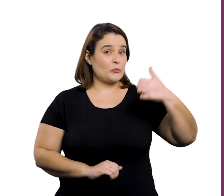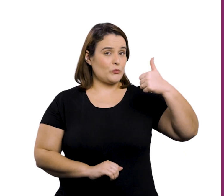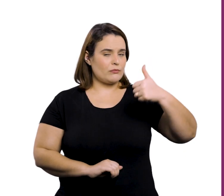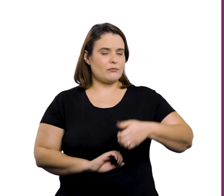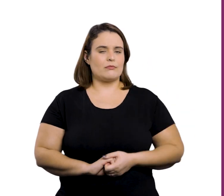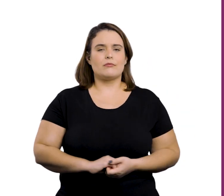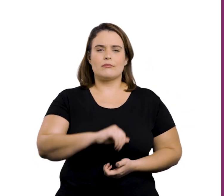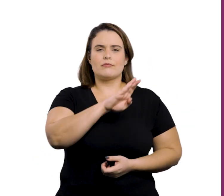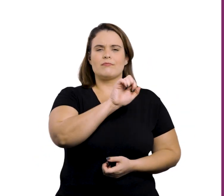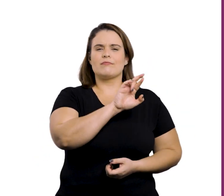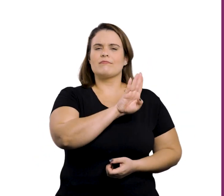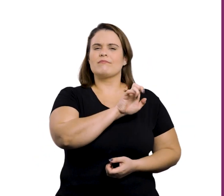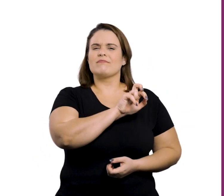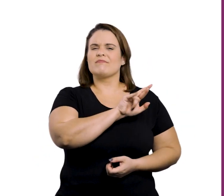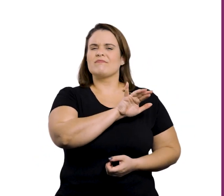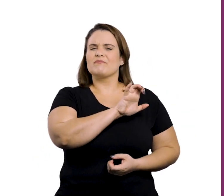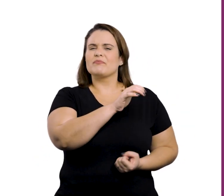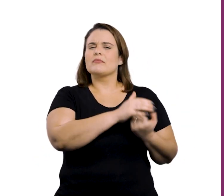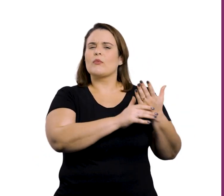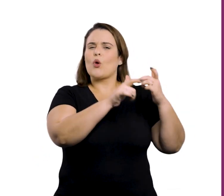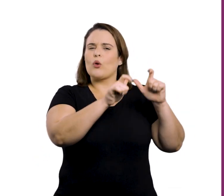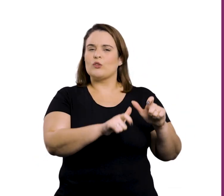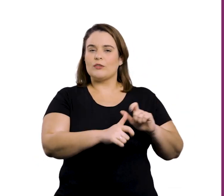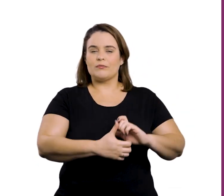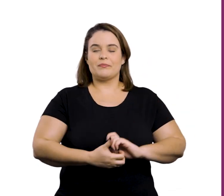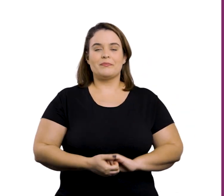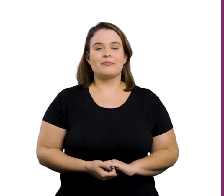1. De onde vem a barbárie?